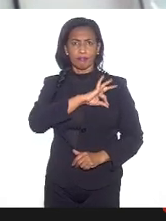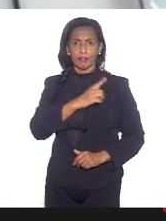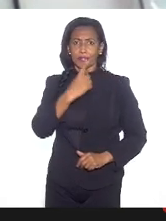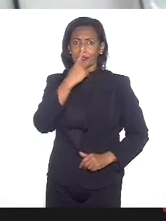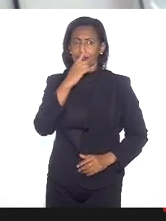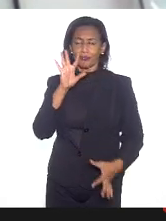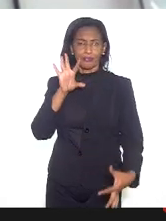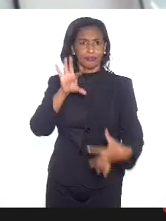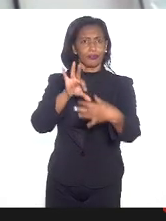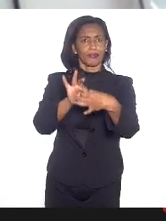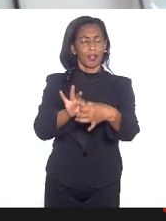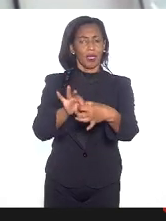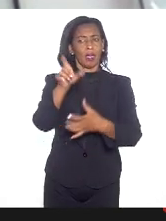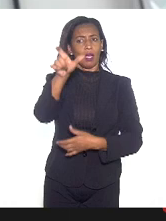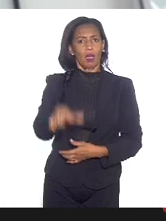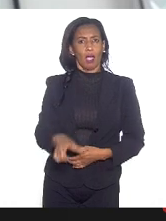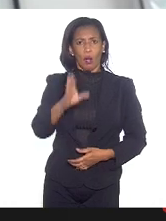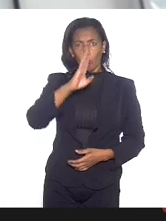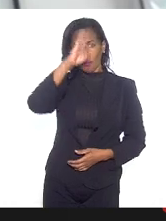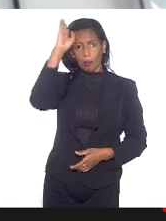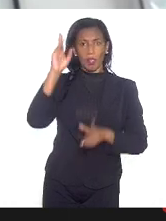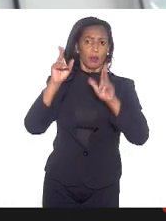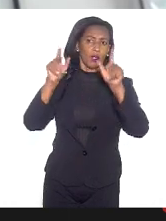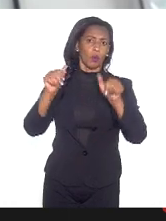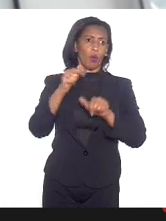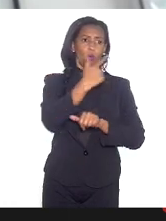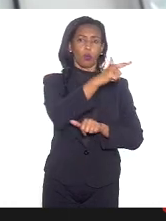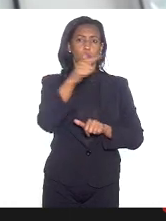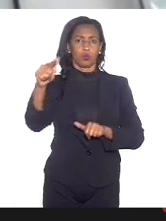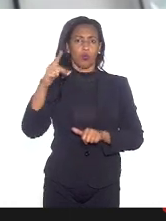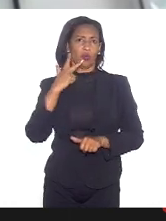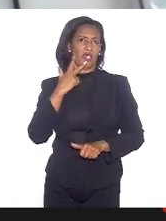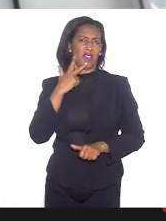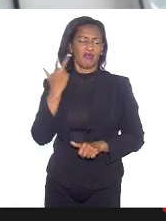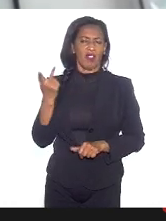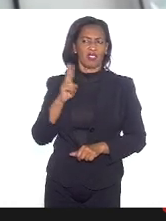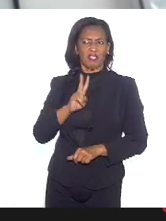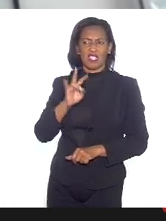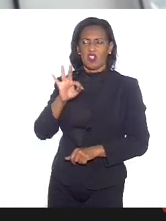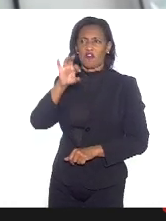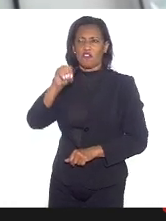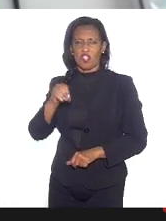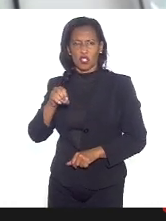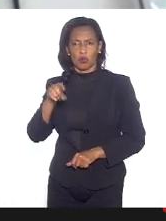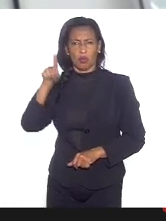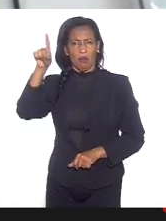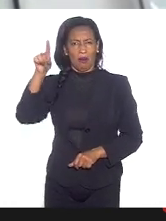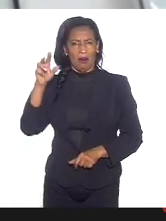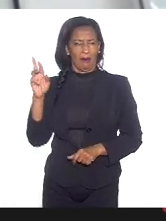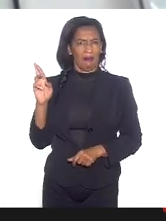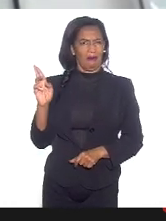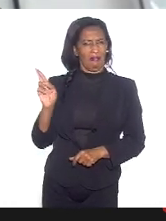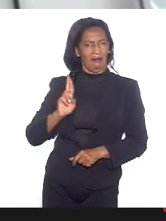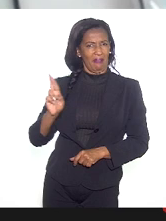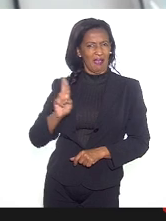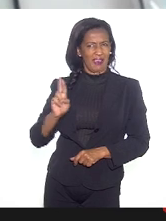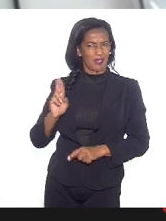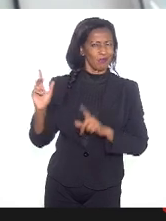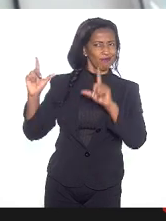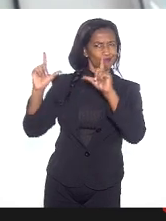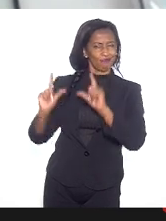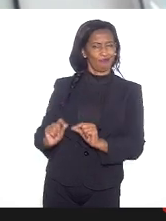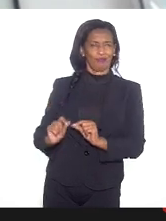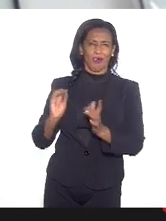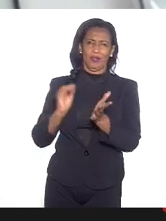ao Corpo de Bombeiros Militar, assim como as demais forças. Então, ele dizer que está fazendo uma vistoria em realengo, me parece, no mínimo,